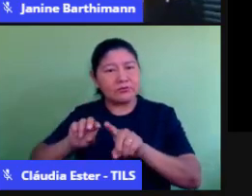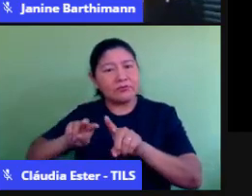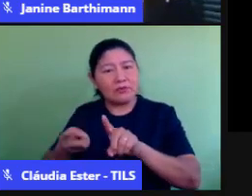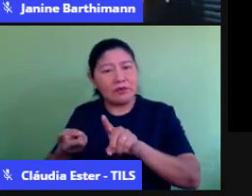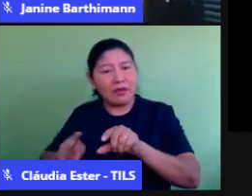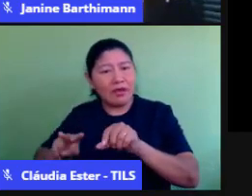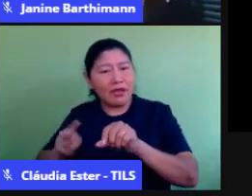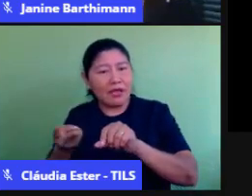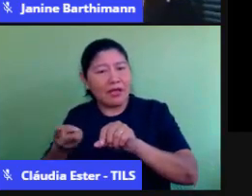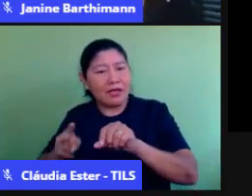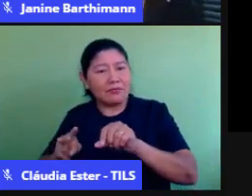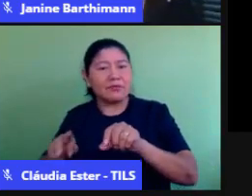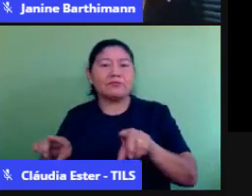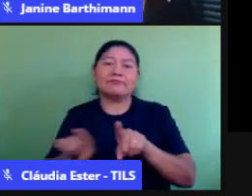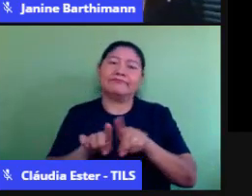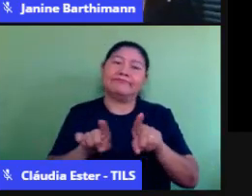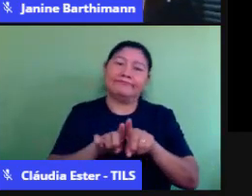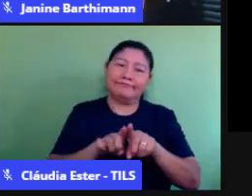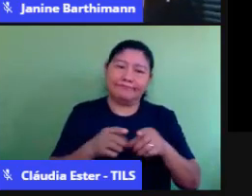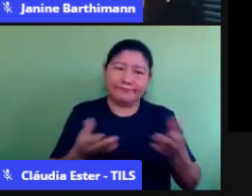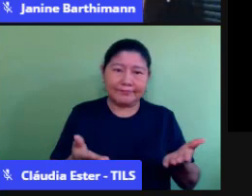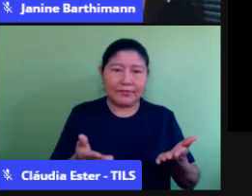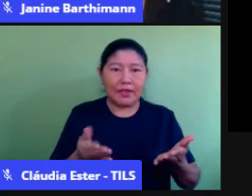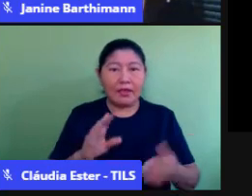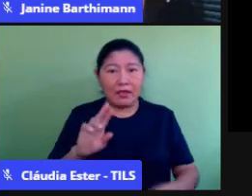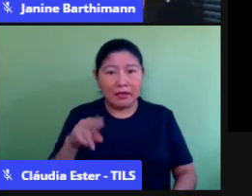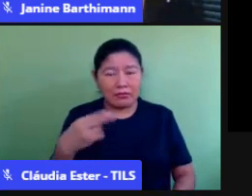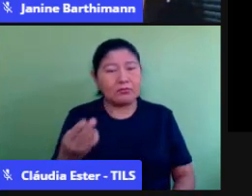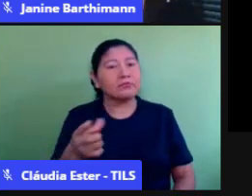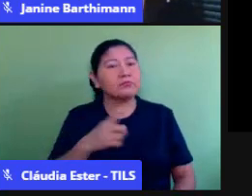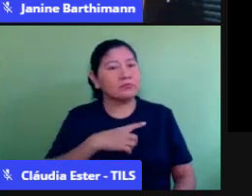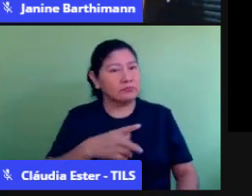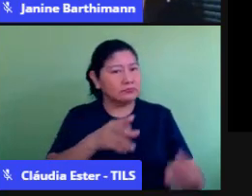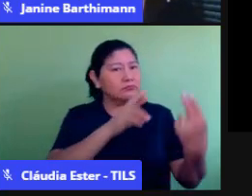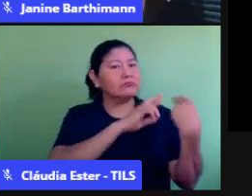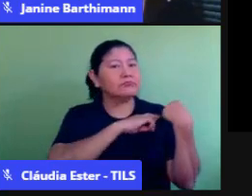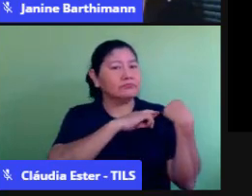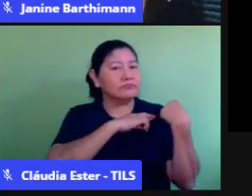E corroborando com isso, nós temos o próximo slide,